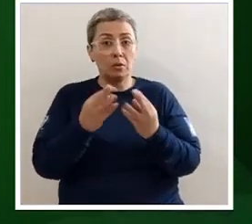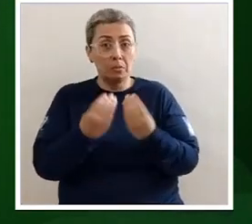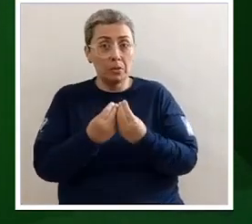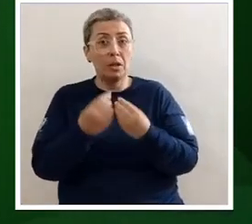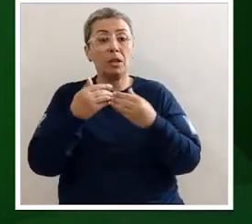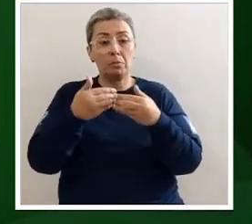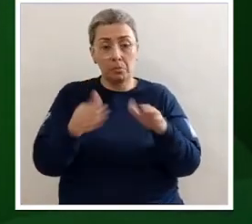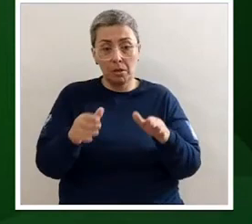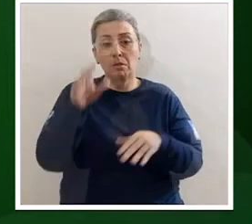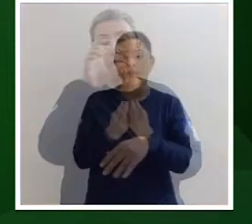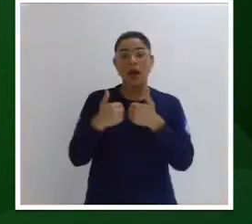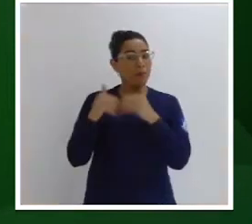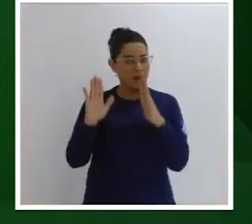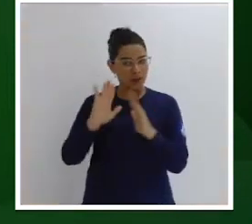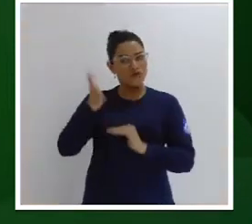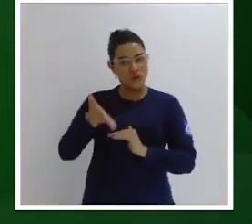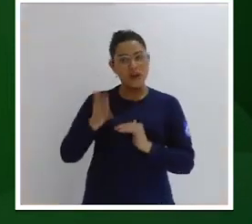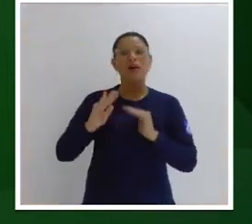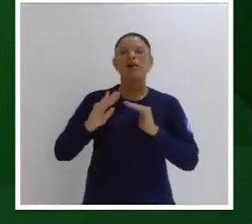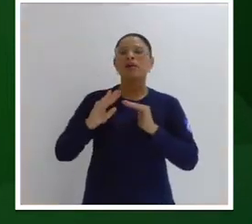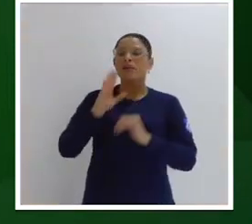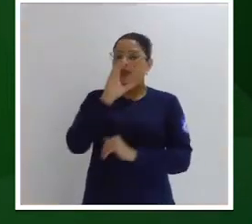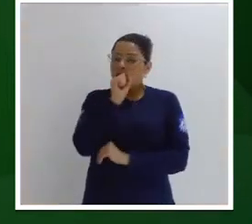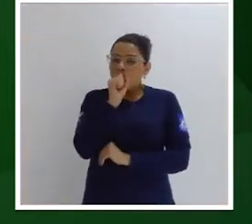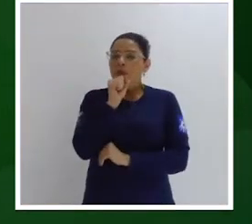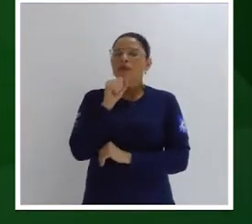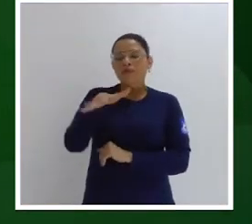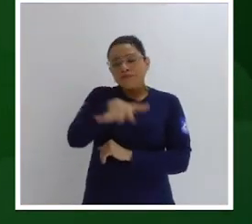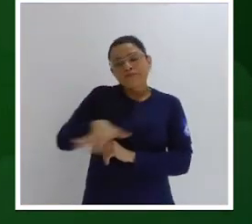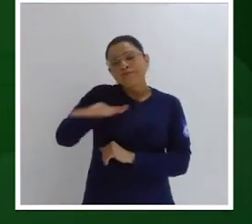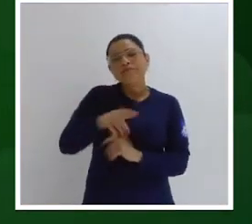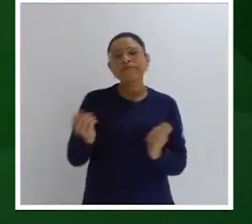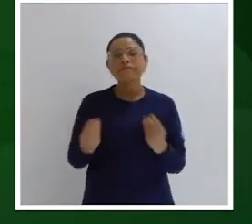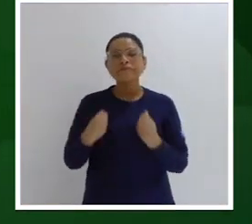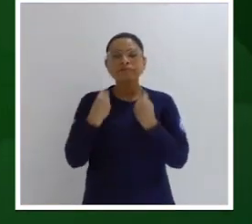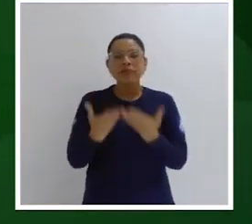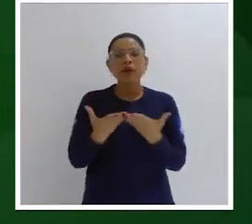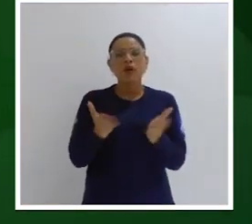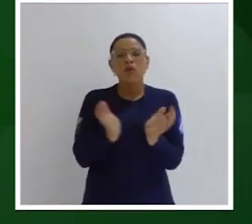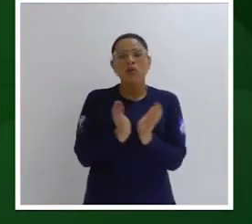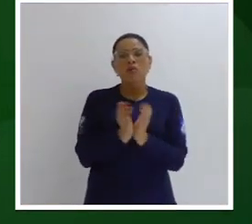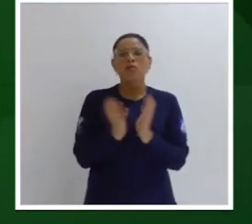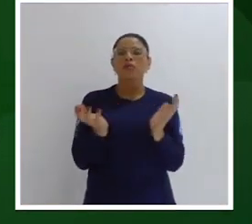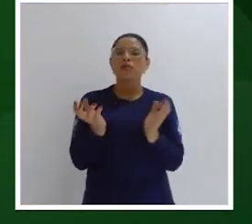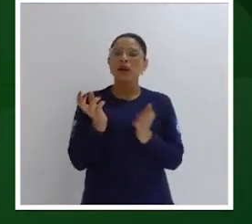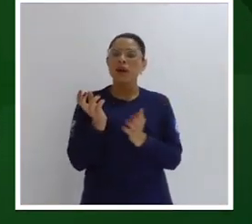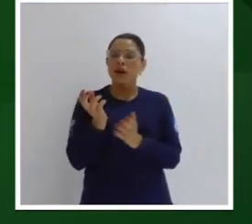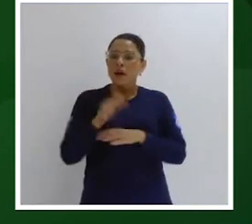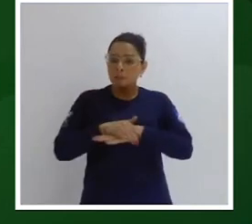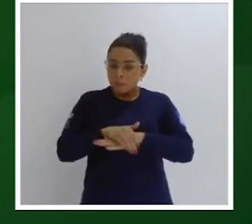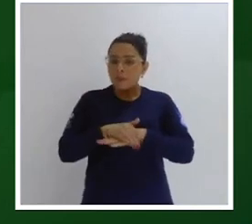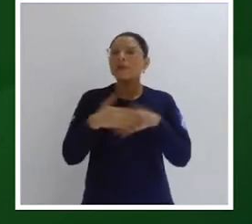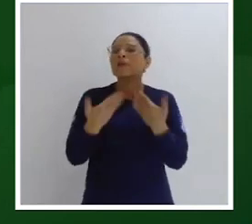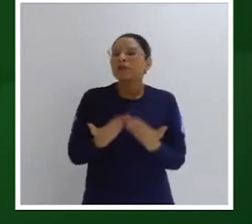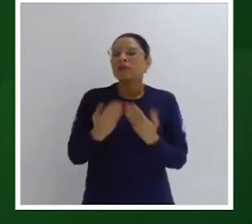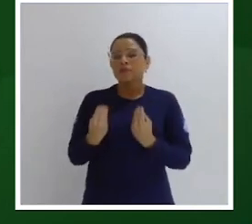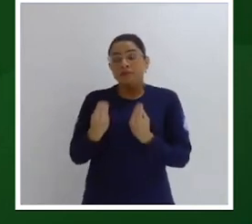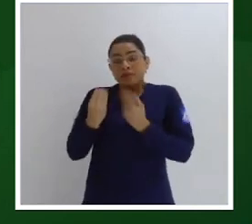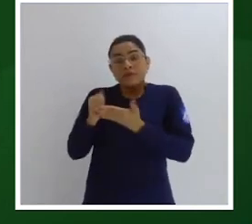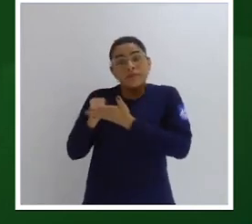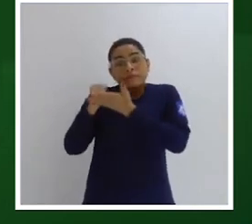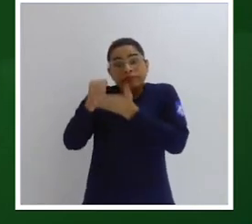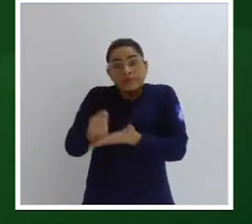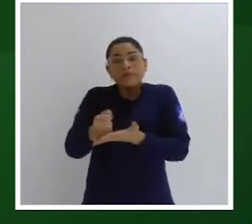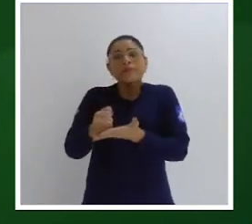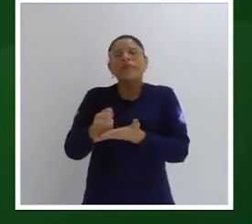já abria de sábado ela iria ceder em espaço para que a equipe da Mara gabrilli pudesse ir até essa escola e